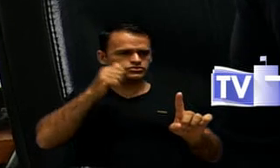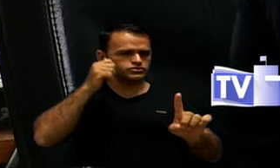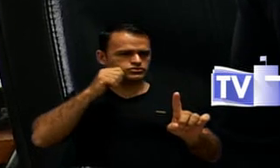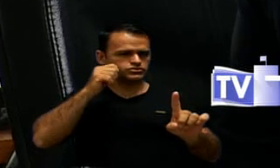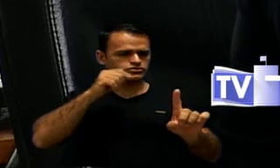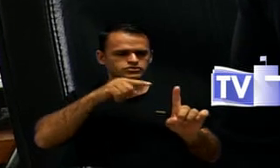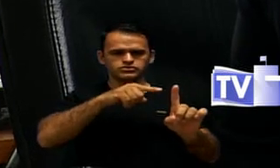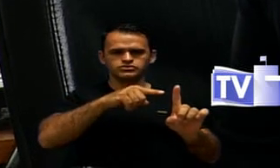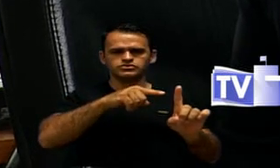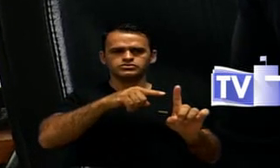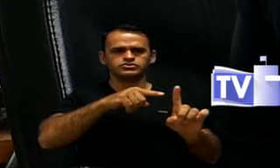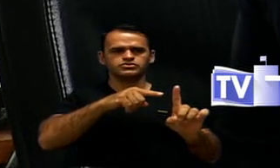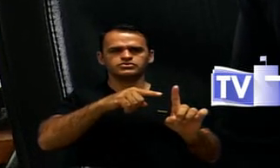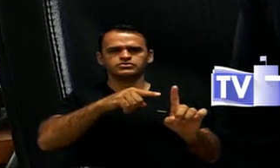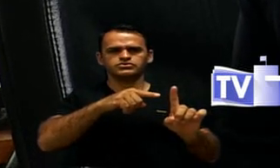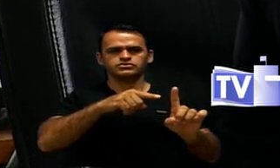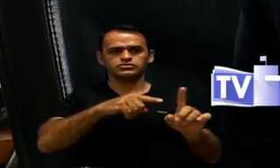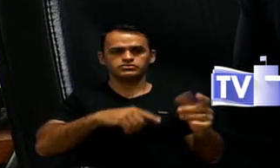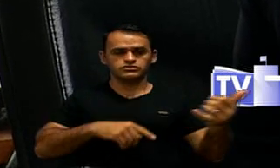para o nosso posto de atendimento,